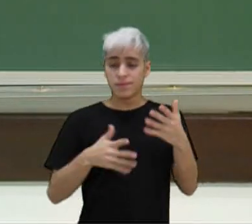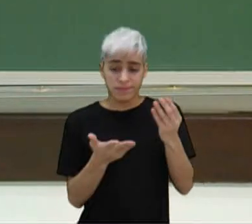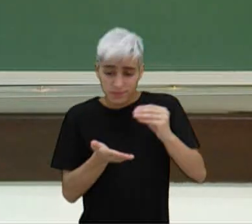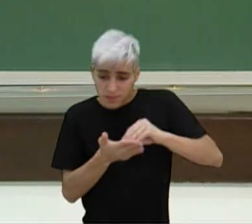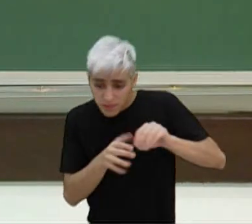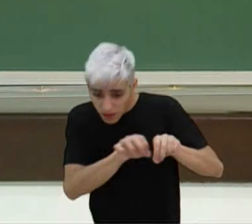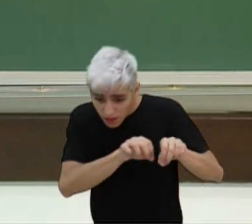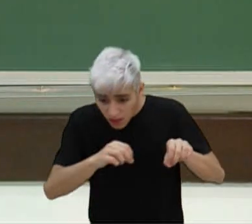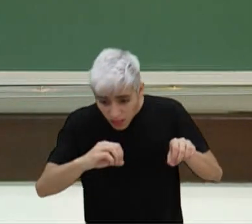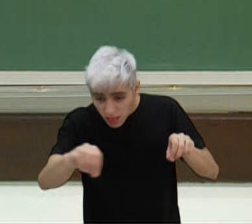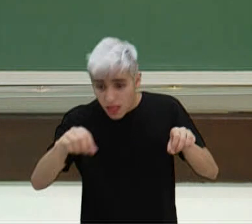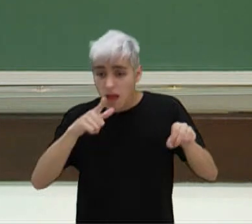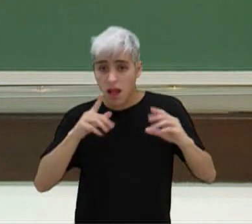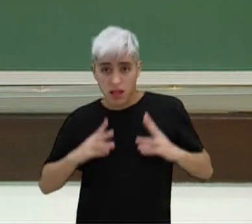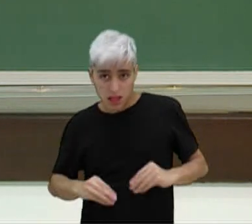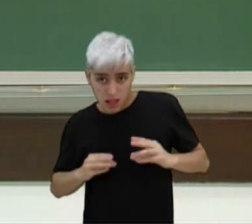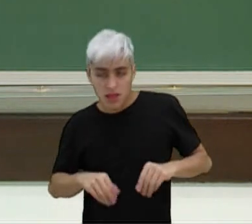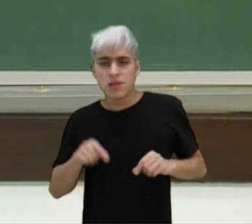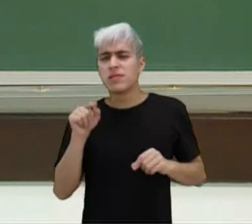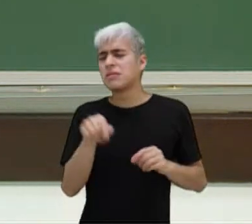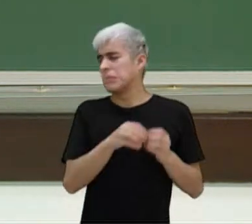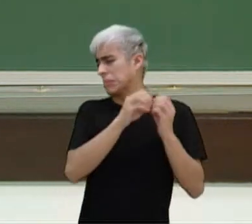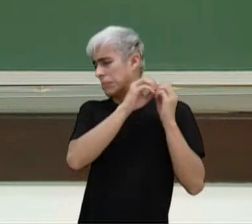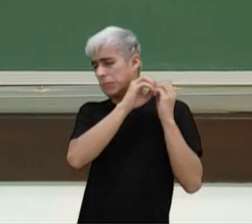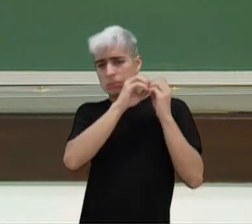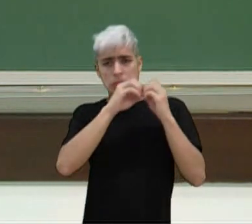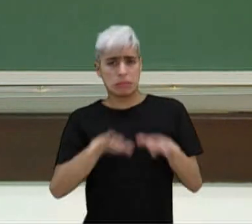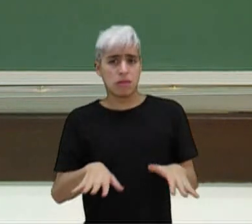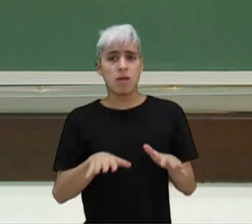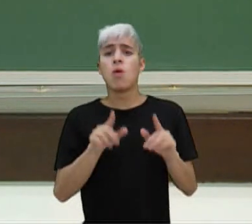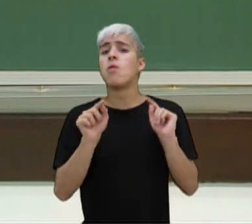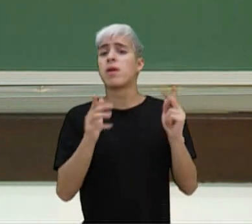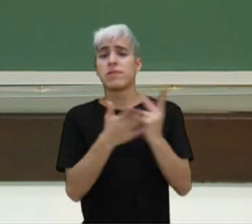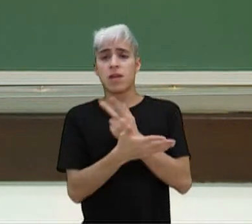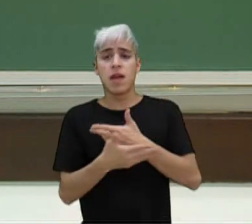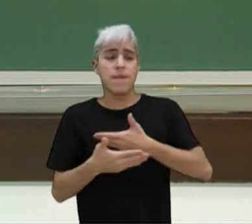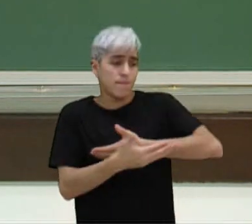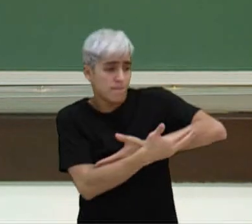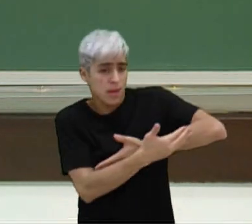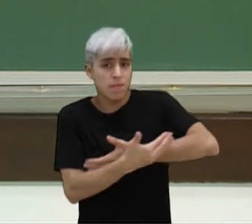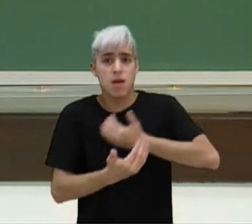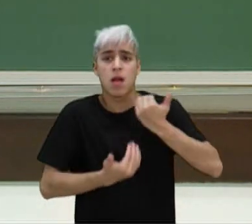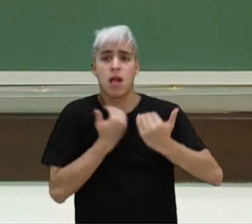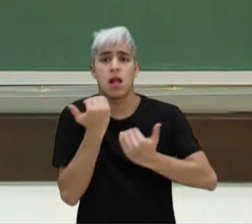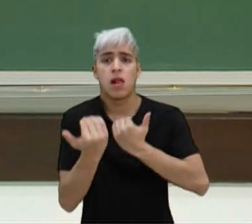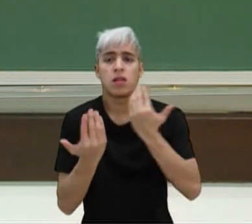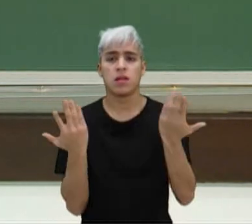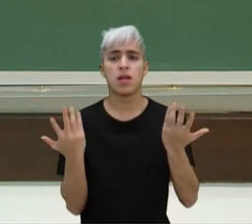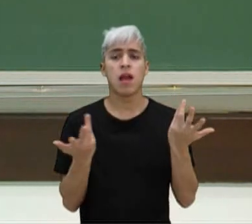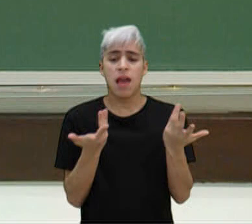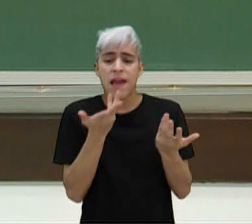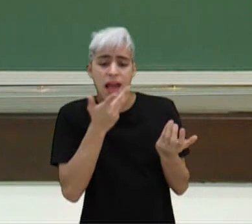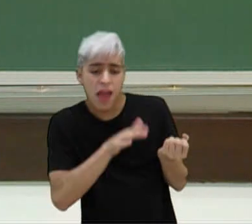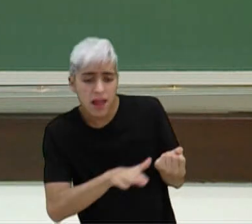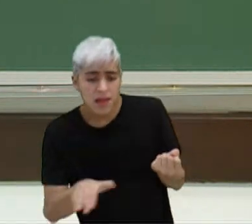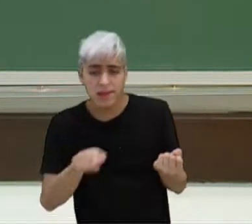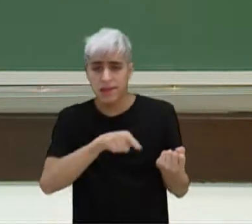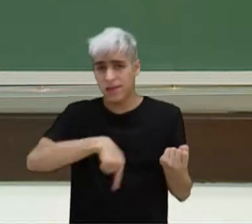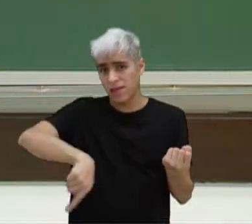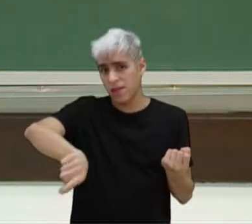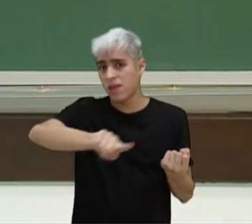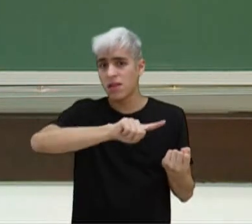de saneamento é um dos fatores que contribui muito para a mortalidade infantil, né? Ou seja, crianças ali, né, que